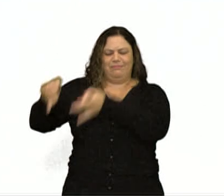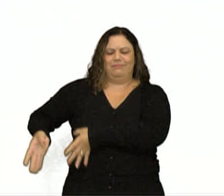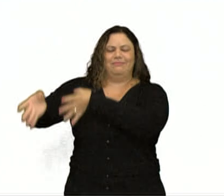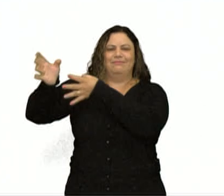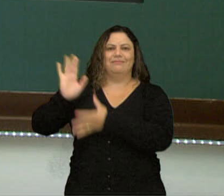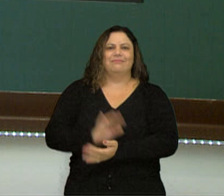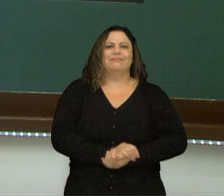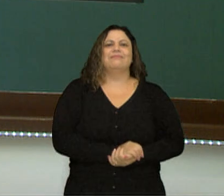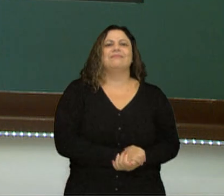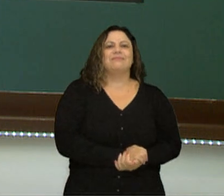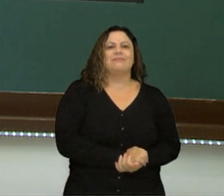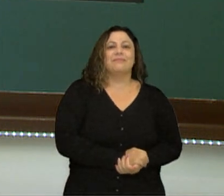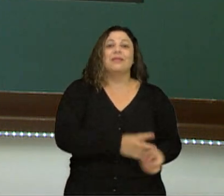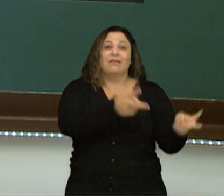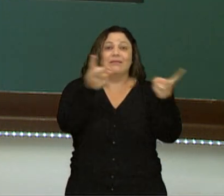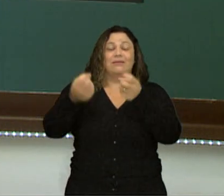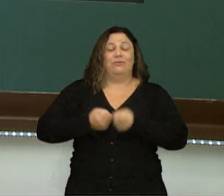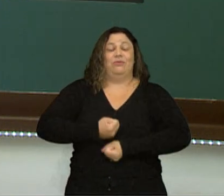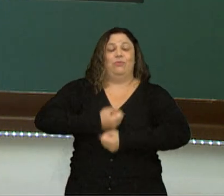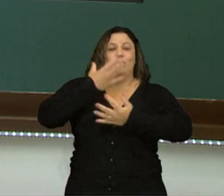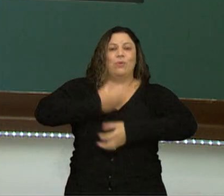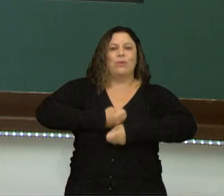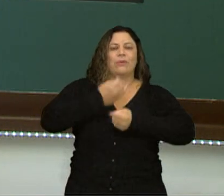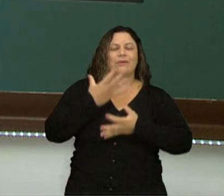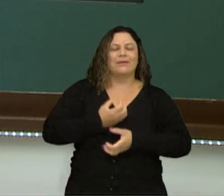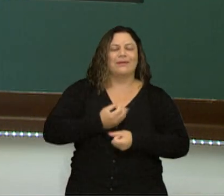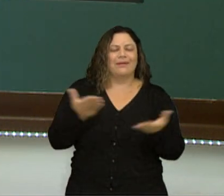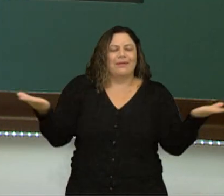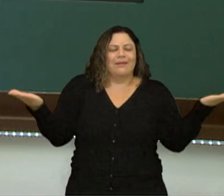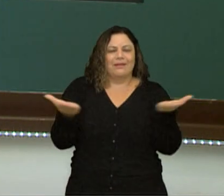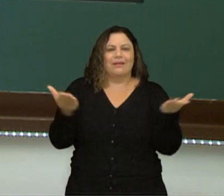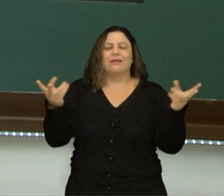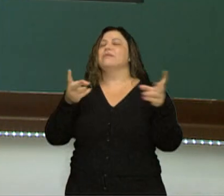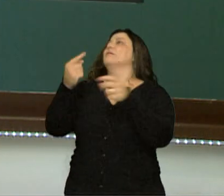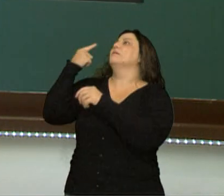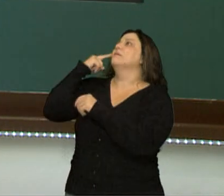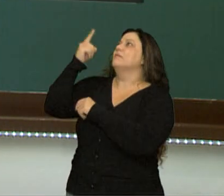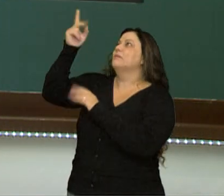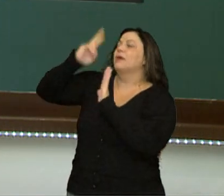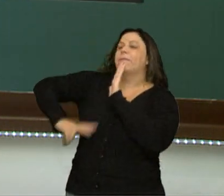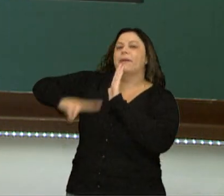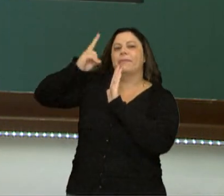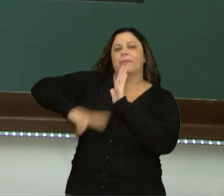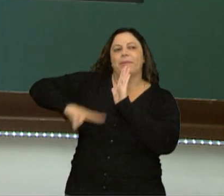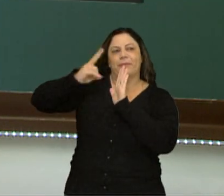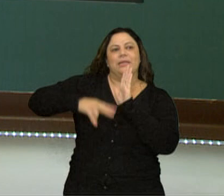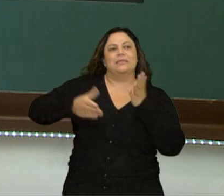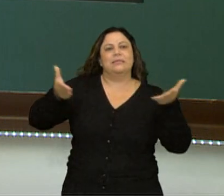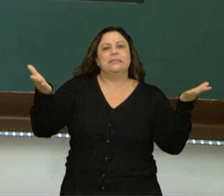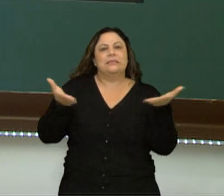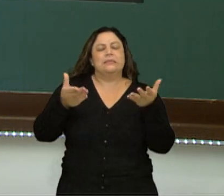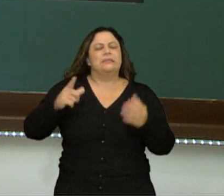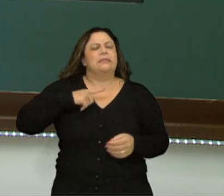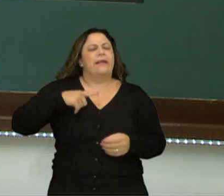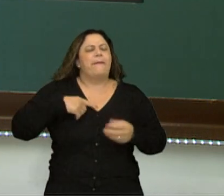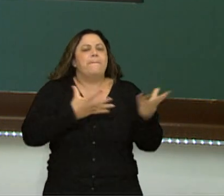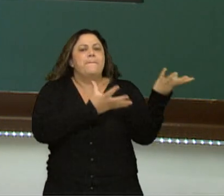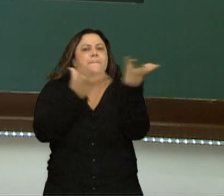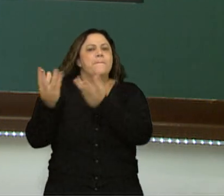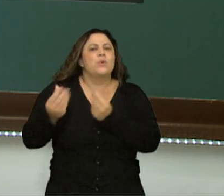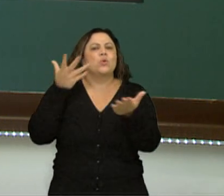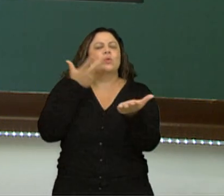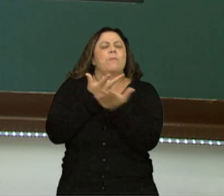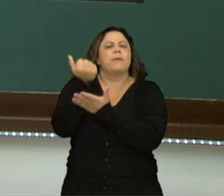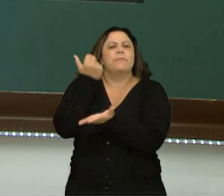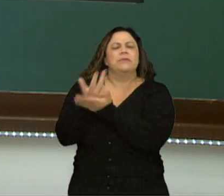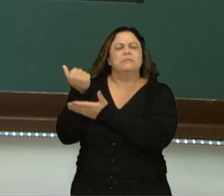Viram então que nesse poema aqui, que a gente acabou de ler, ele tem muito a ver com o consumismo